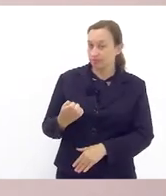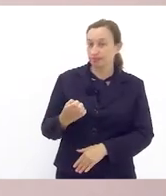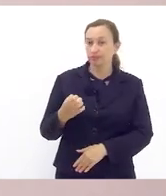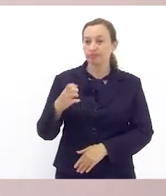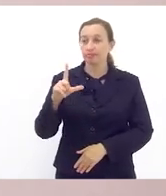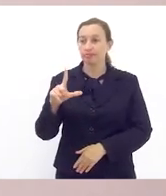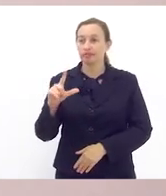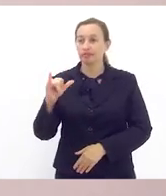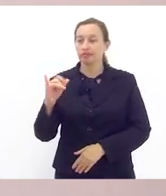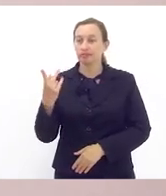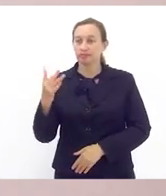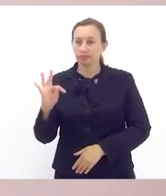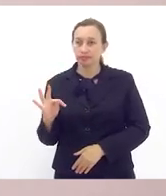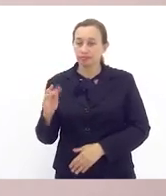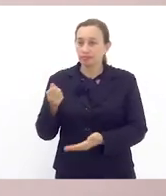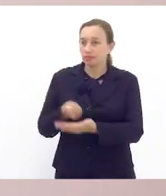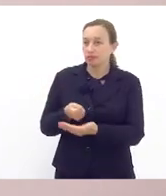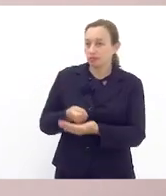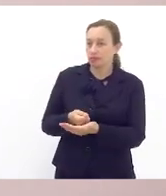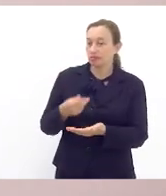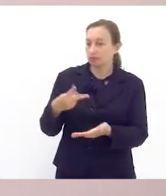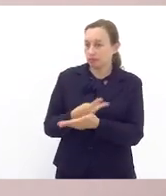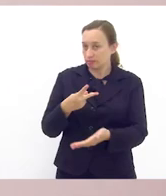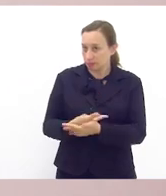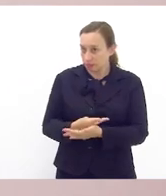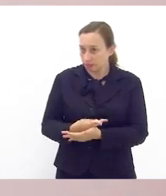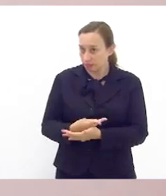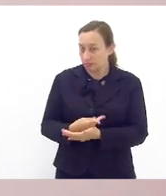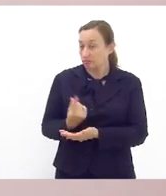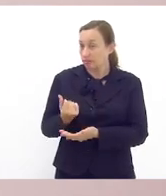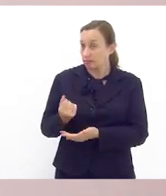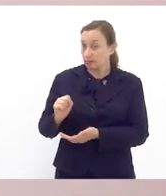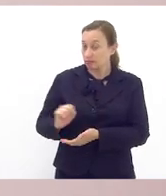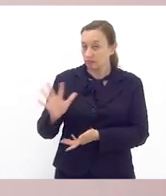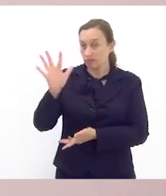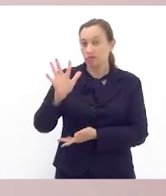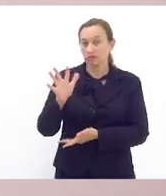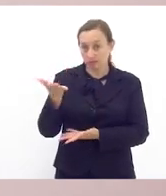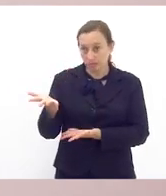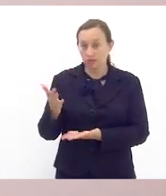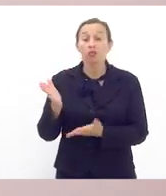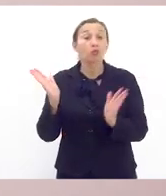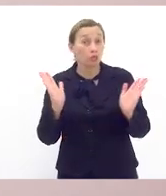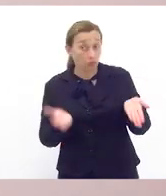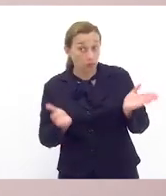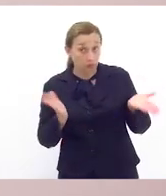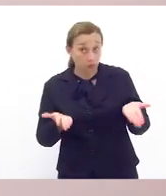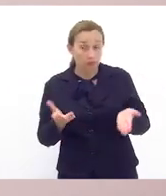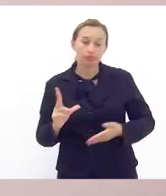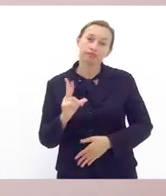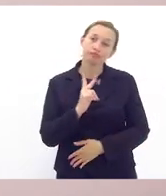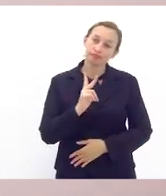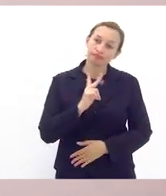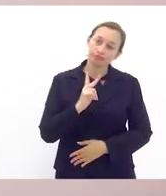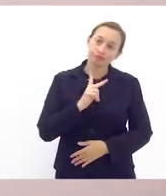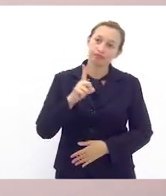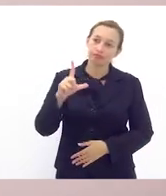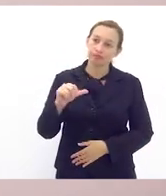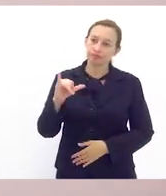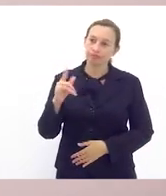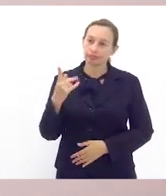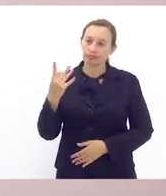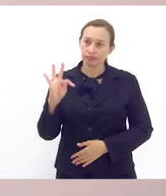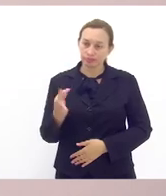a cobrança indevida como os consumidores alegam uma cobrança muito alta né hoje particularmente a light Está